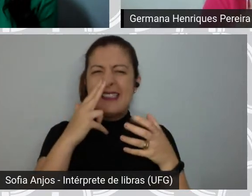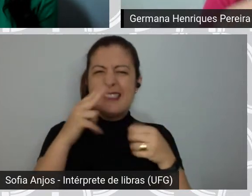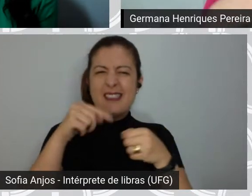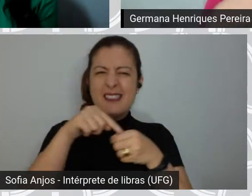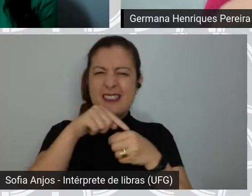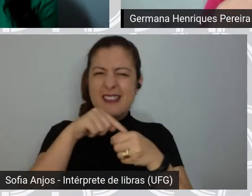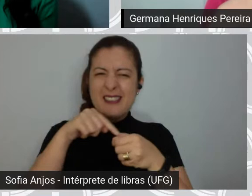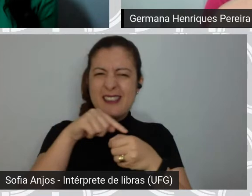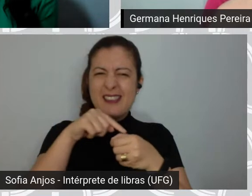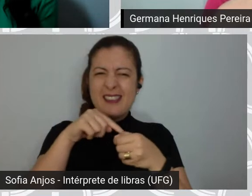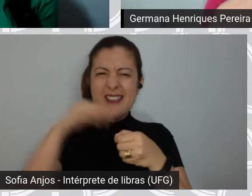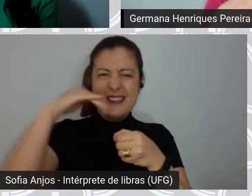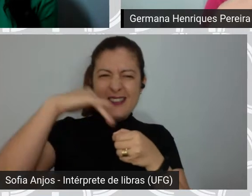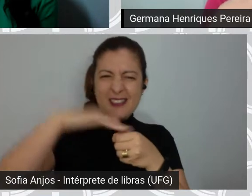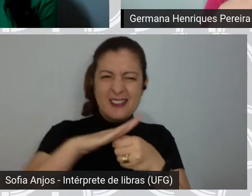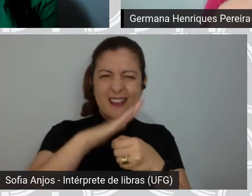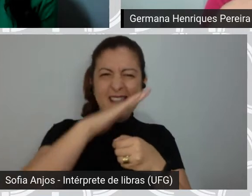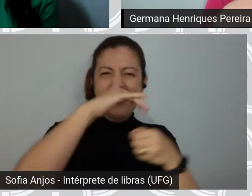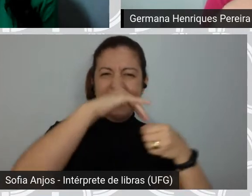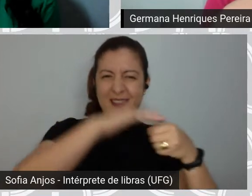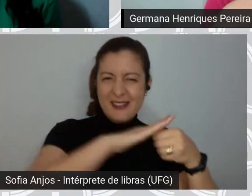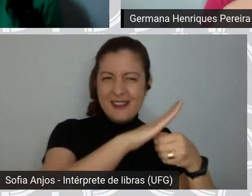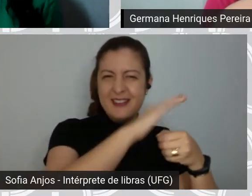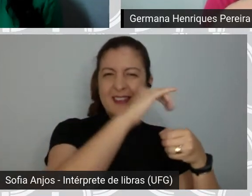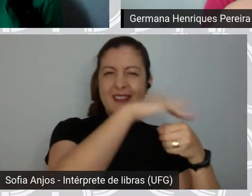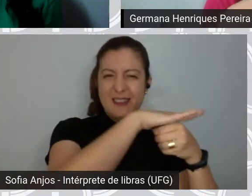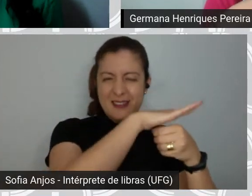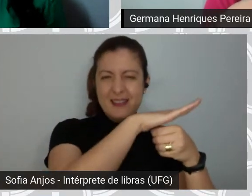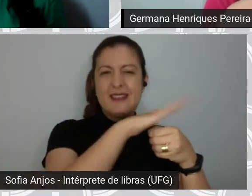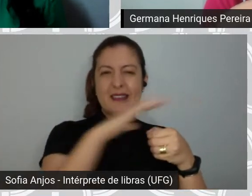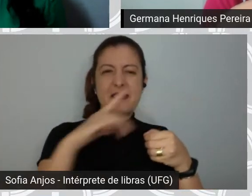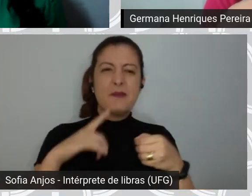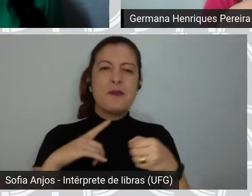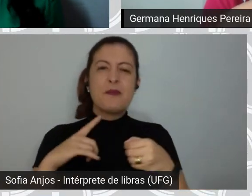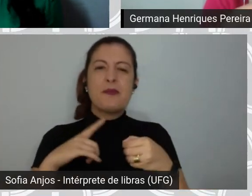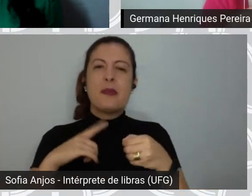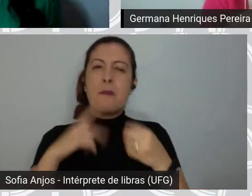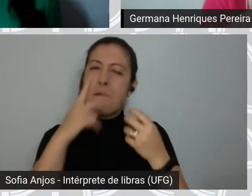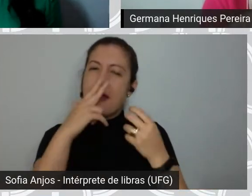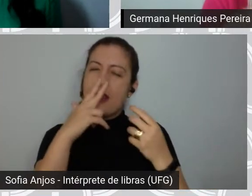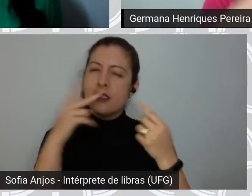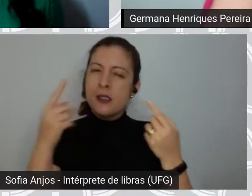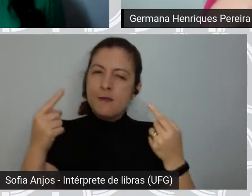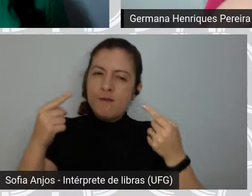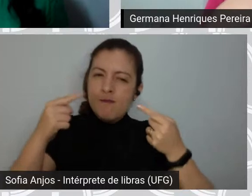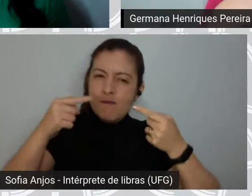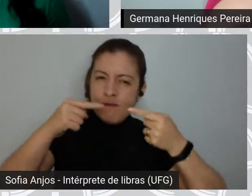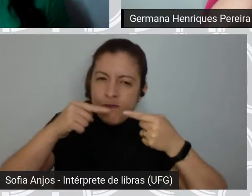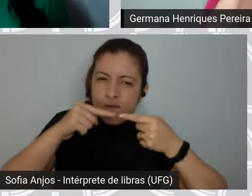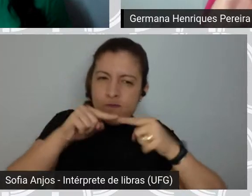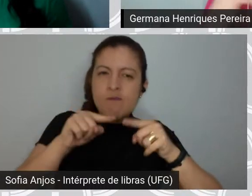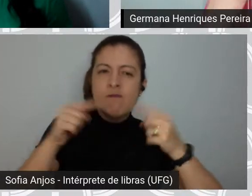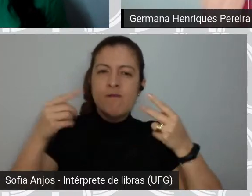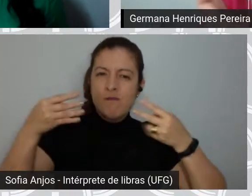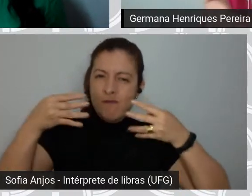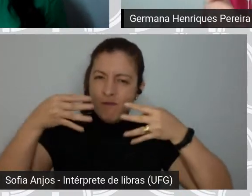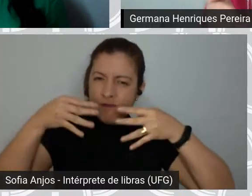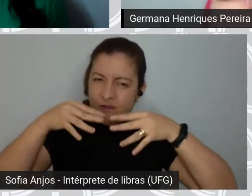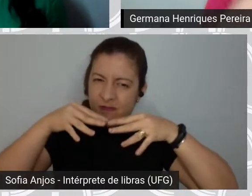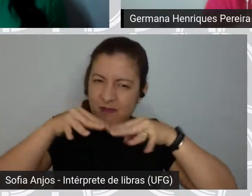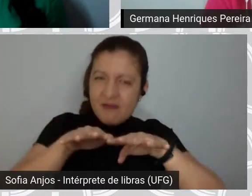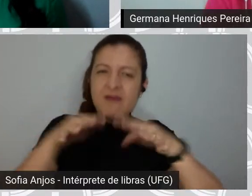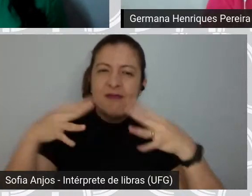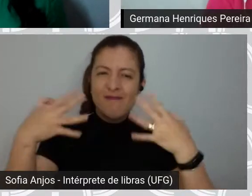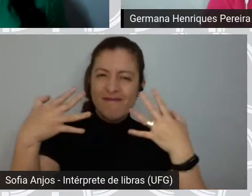pandemia, mas uma confluência, né, uma confluência dos trabalhos de produção própria e dos trabalhos